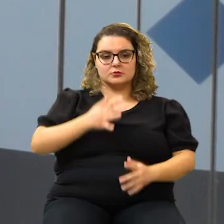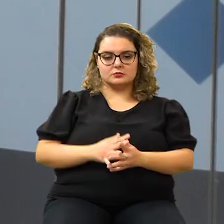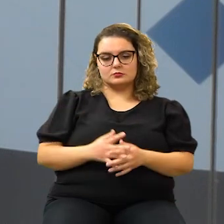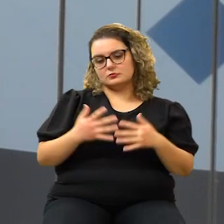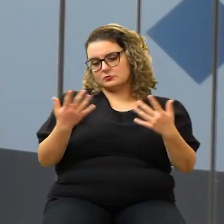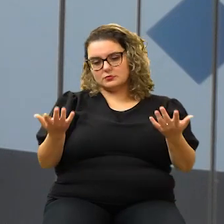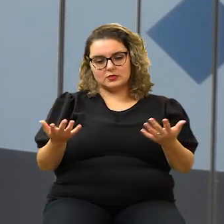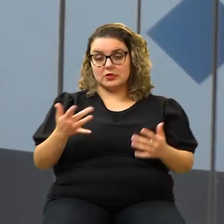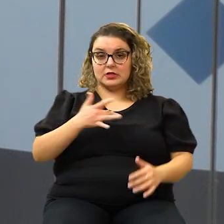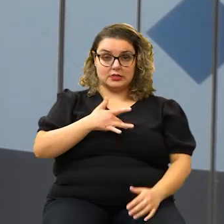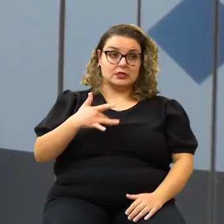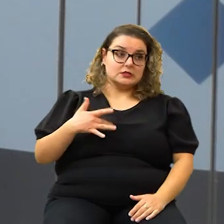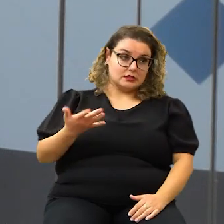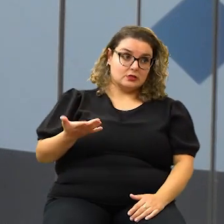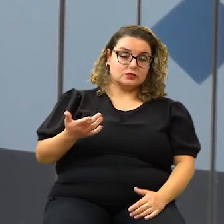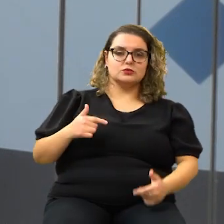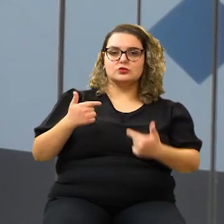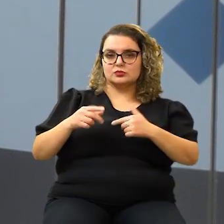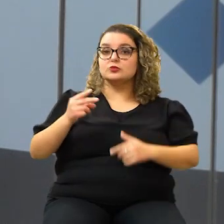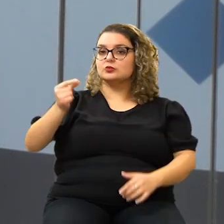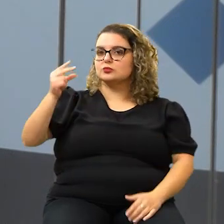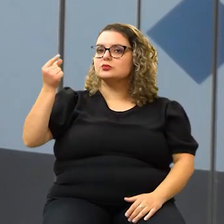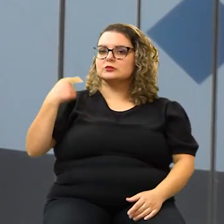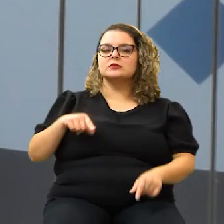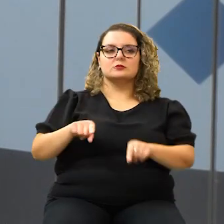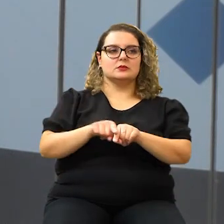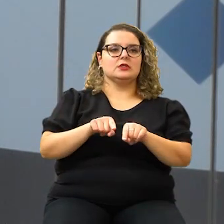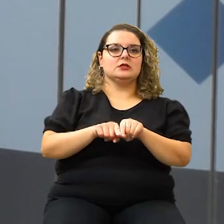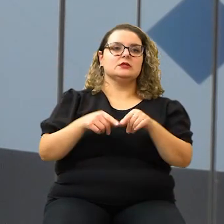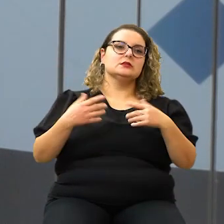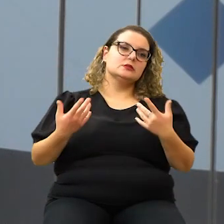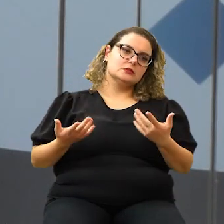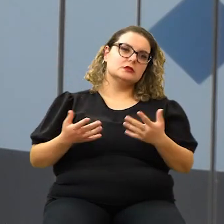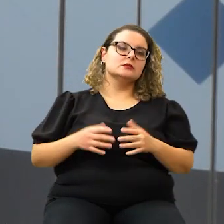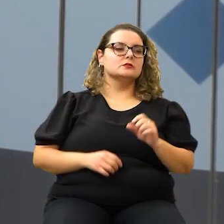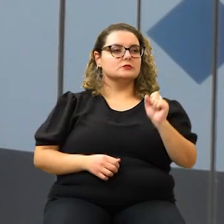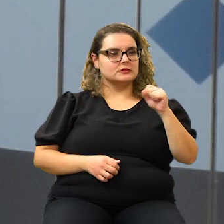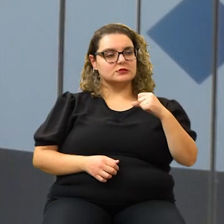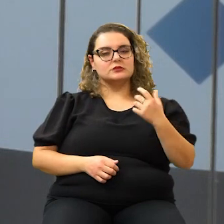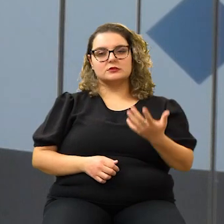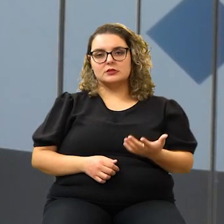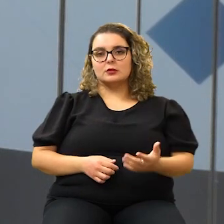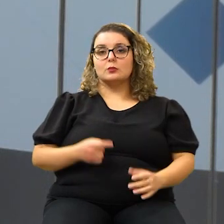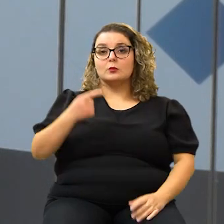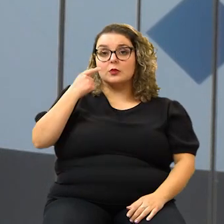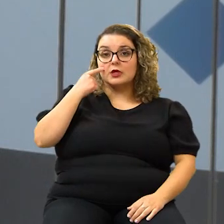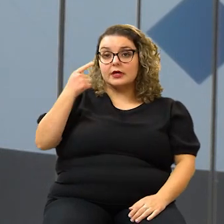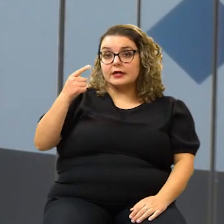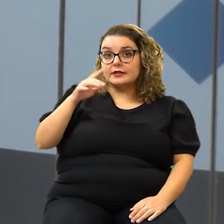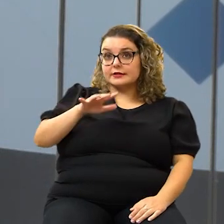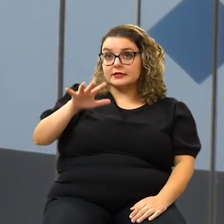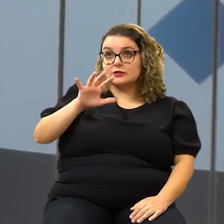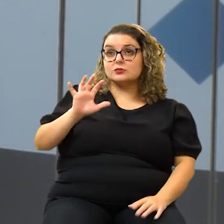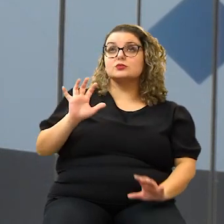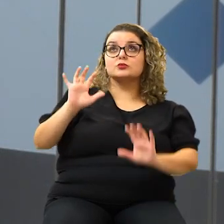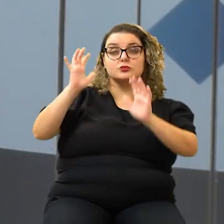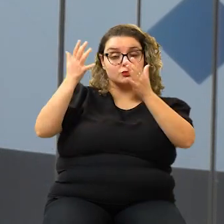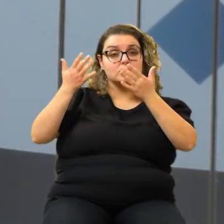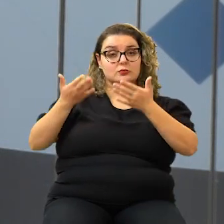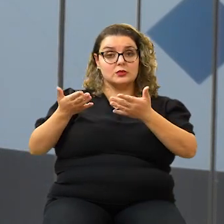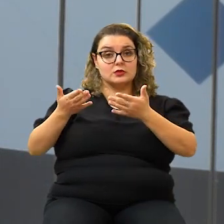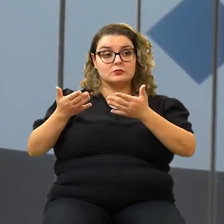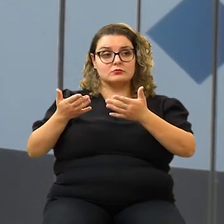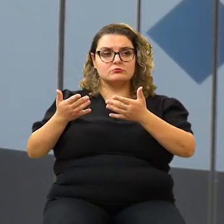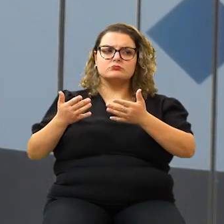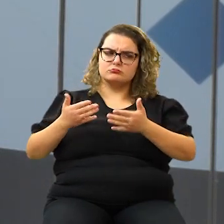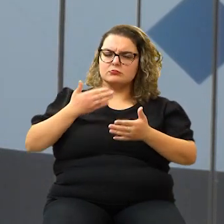na saúde, né? Trabalhei já bastante com isso também. Sim. Então, porque a previsão do tempo, e também ela vem